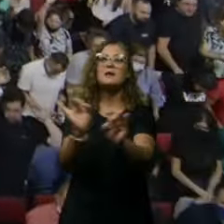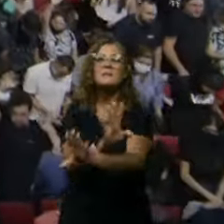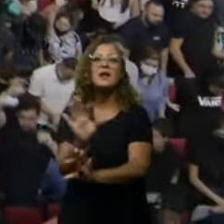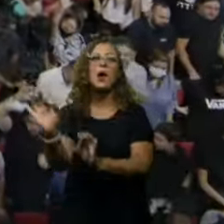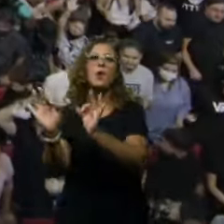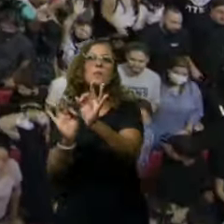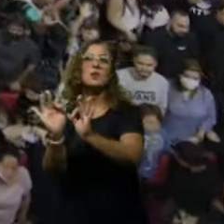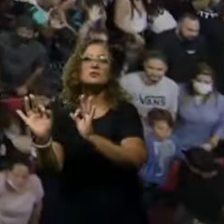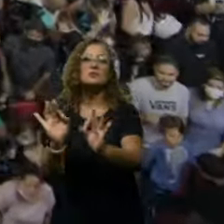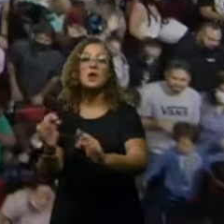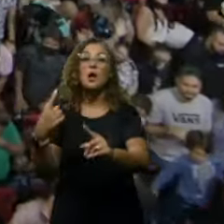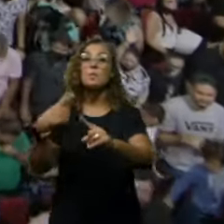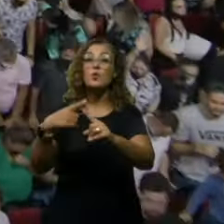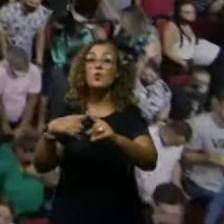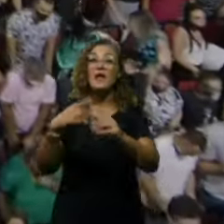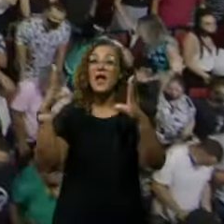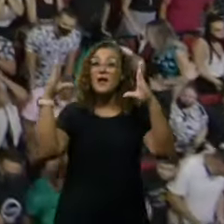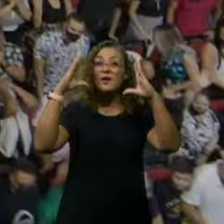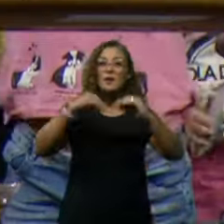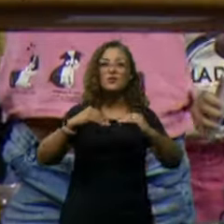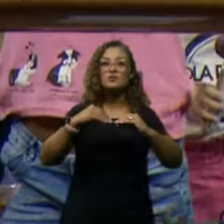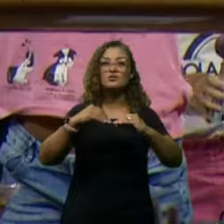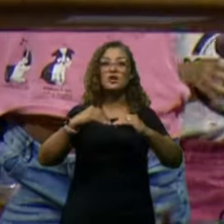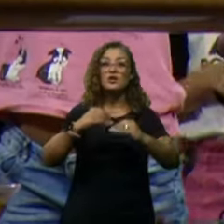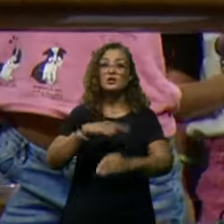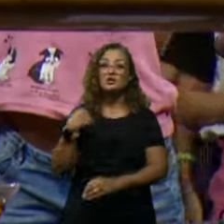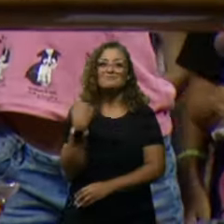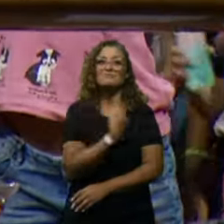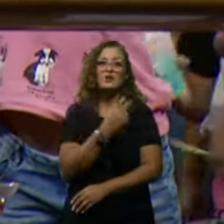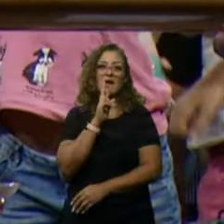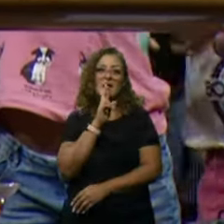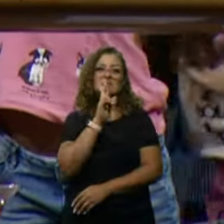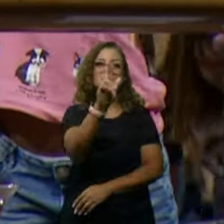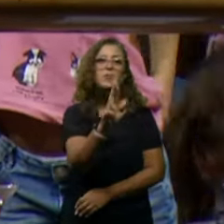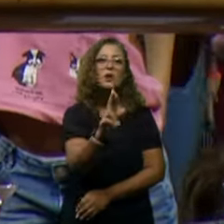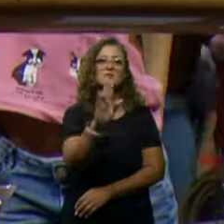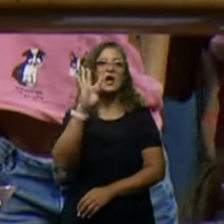damos resultado ó